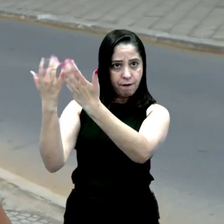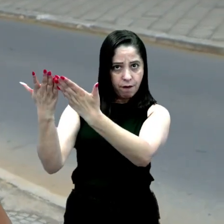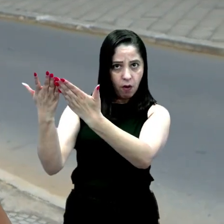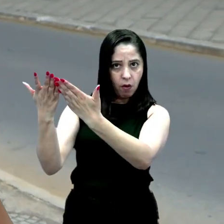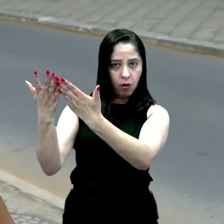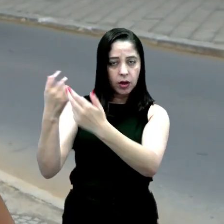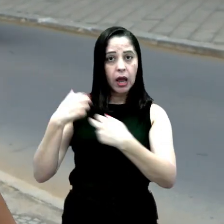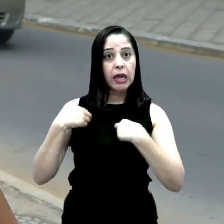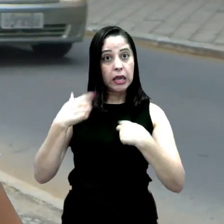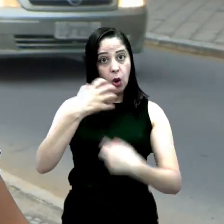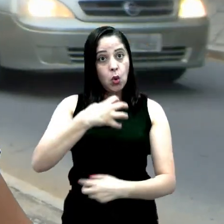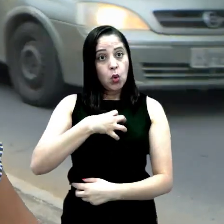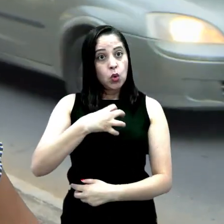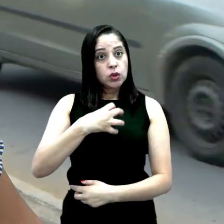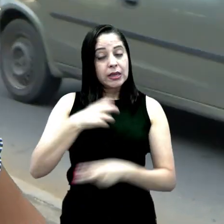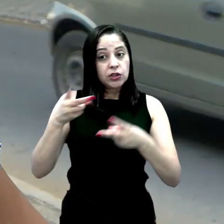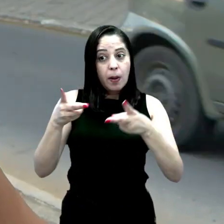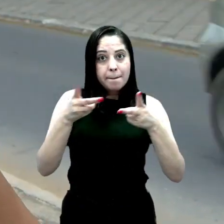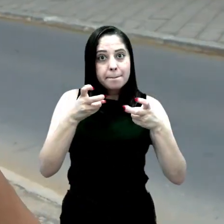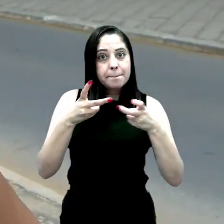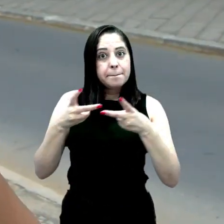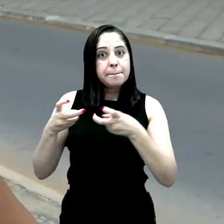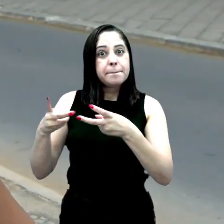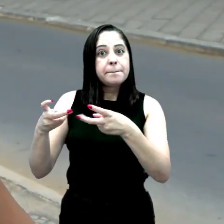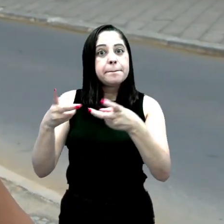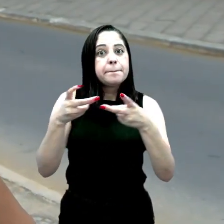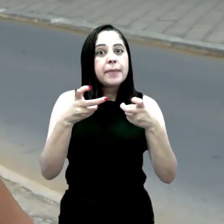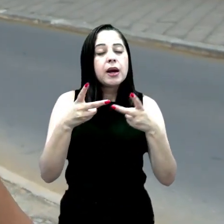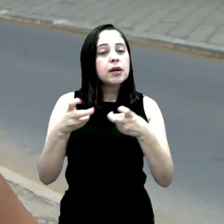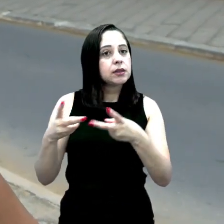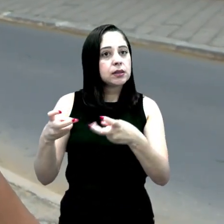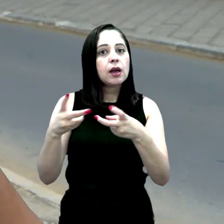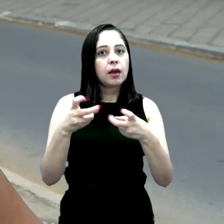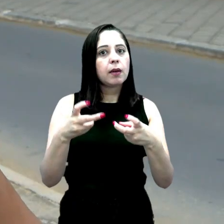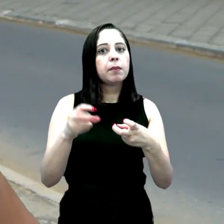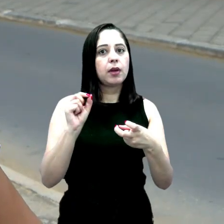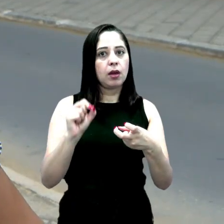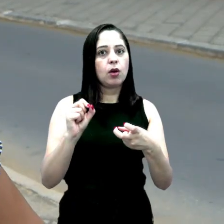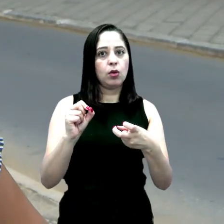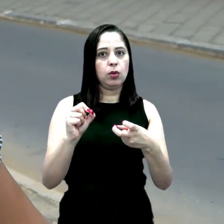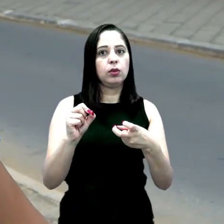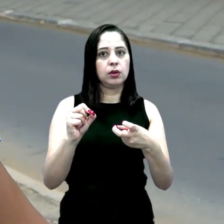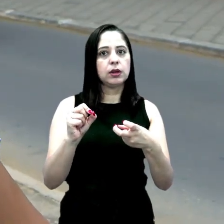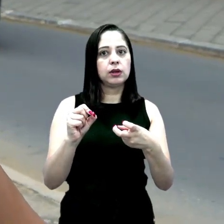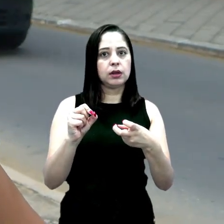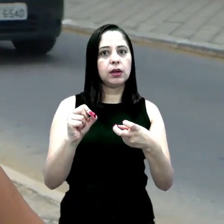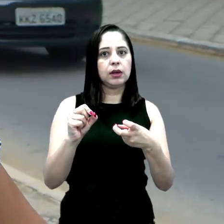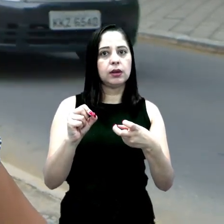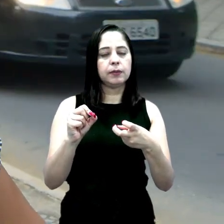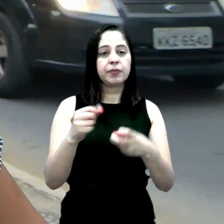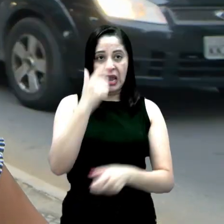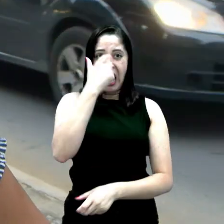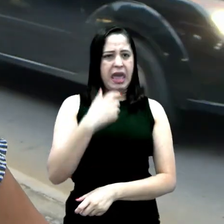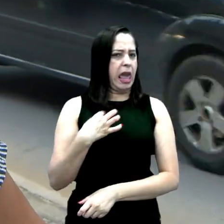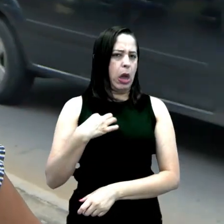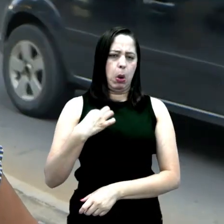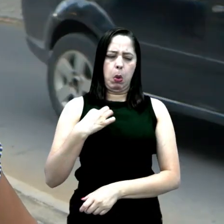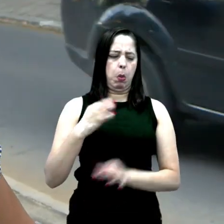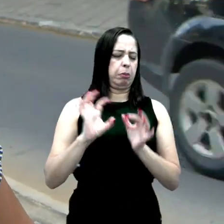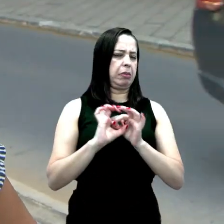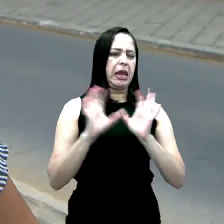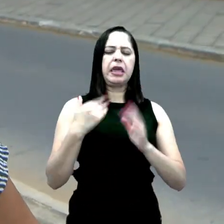eu via muita situação de pessoas que estavam no outro país em situação diferente da minha, que fui por espontânea